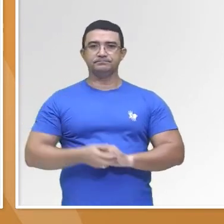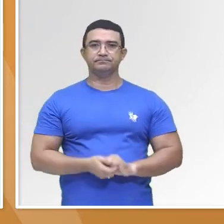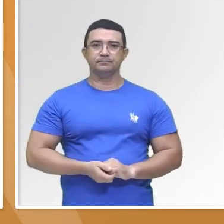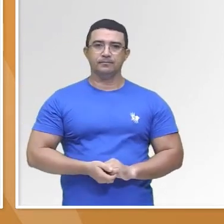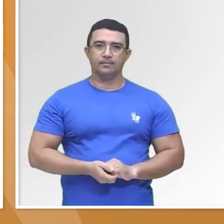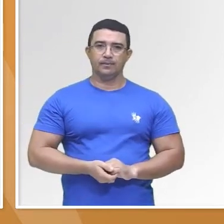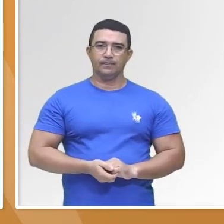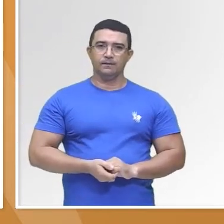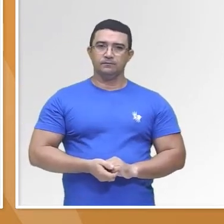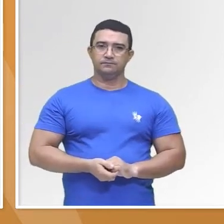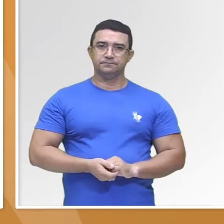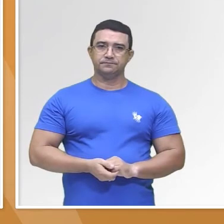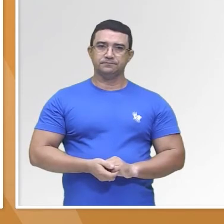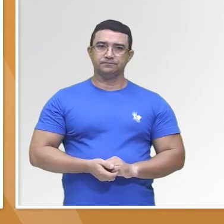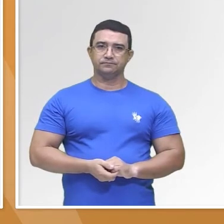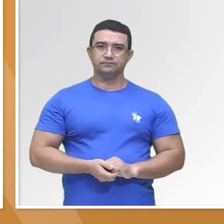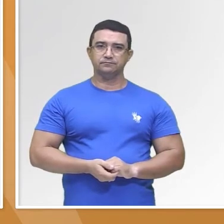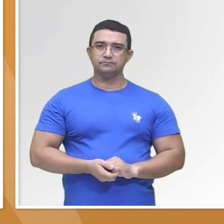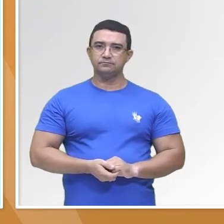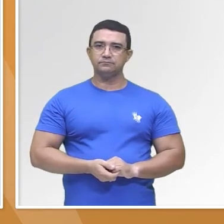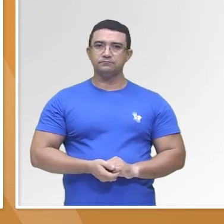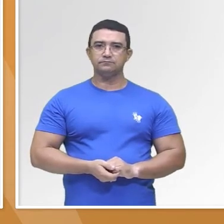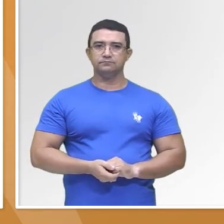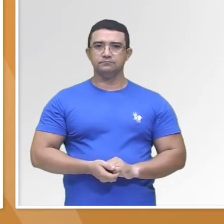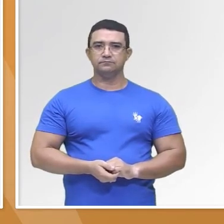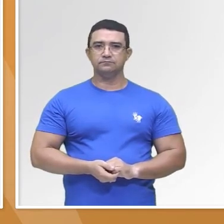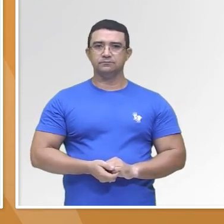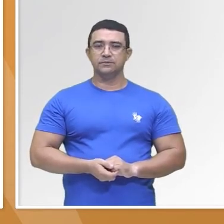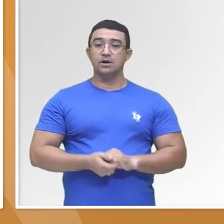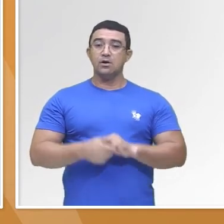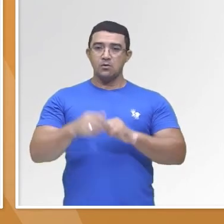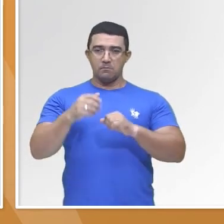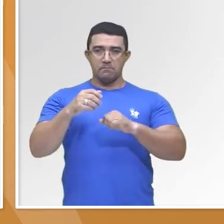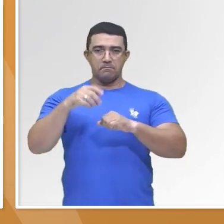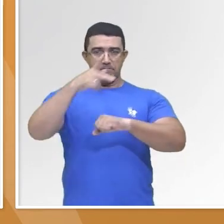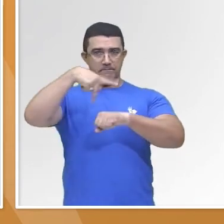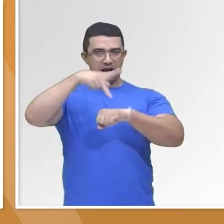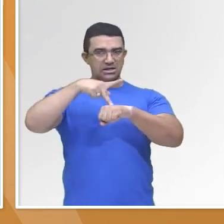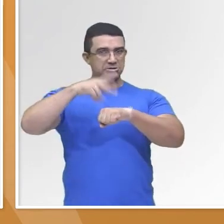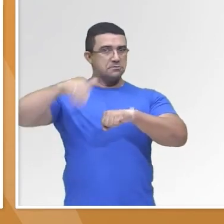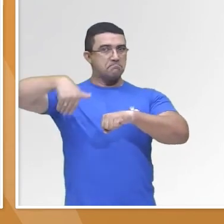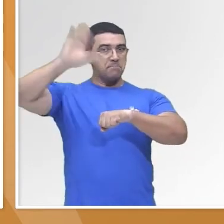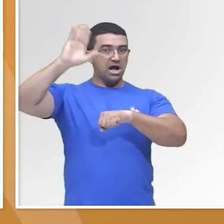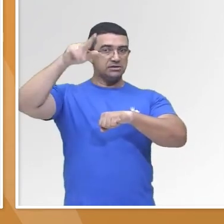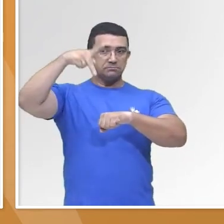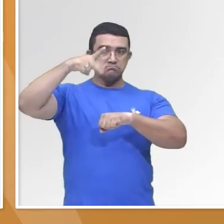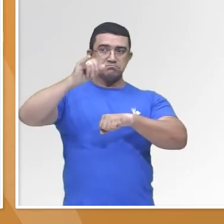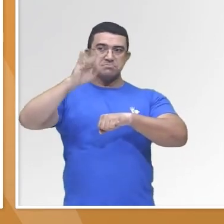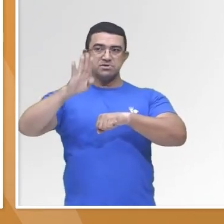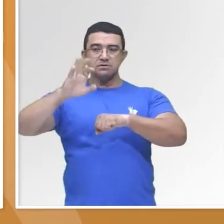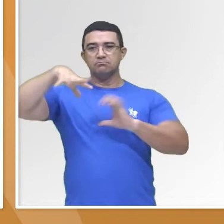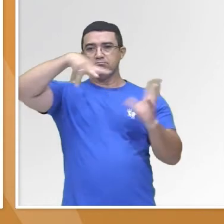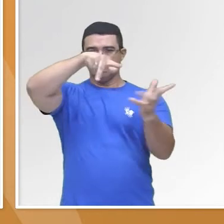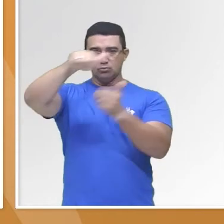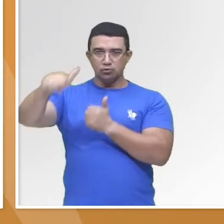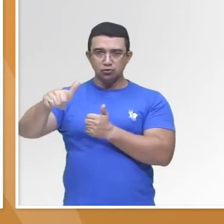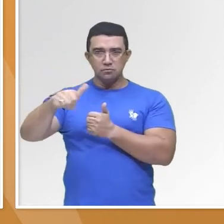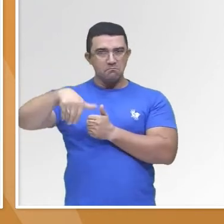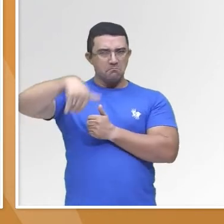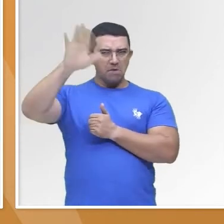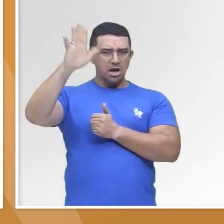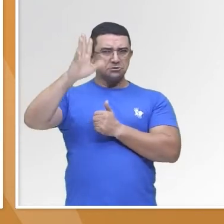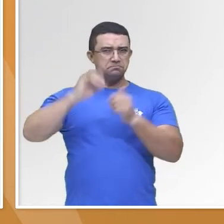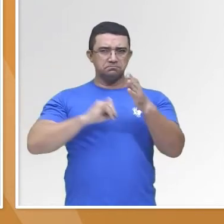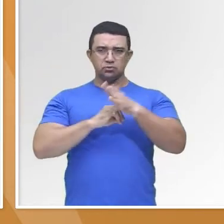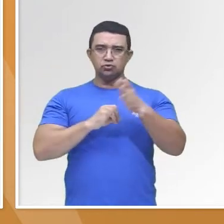os países que eu coloquei para vocês, tá? Os países com os maiores PIBs mundiais. Nós temos aí